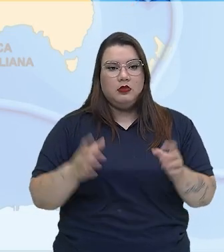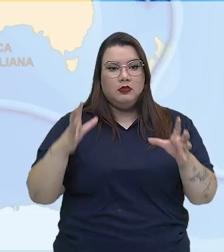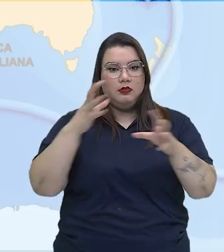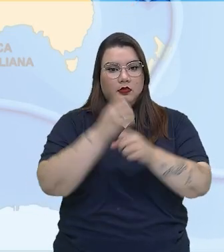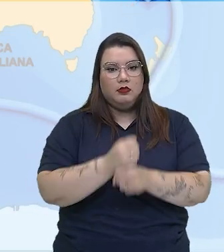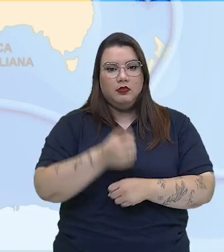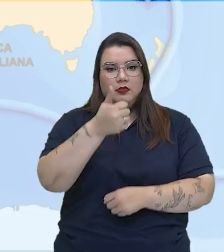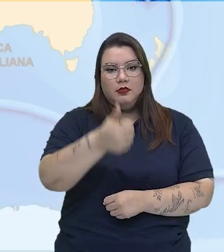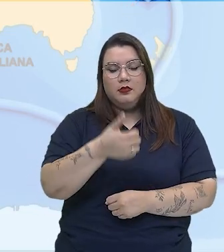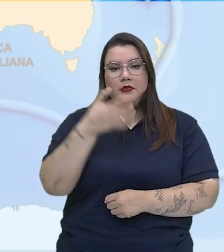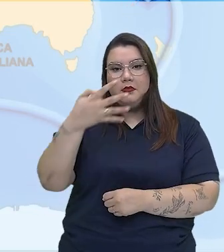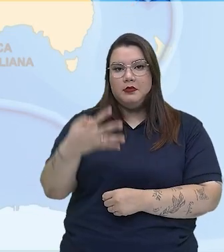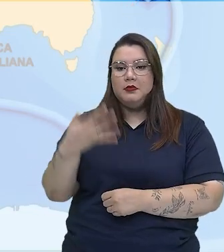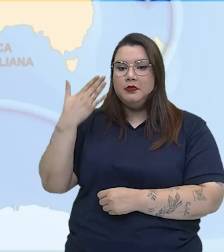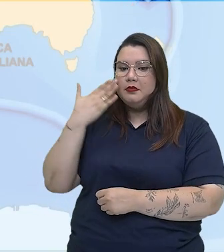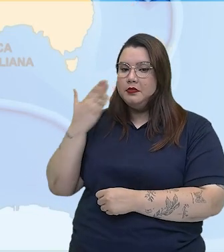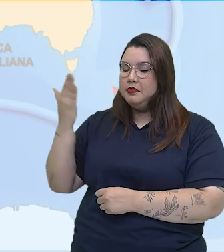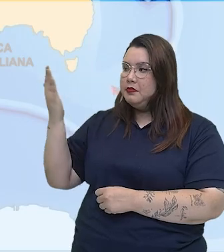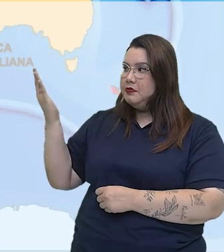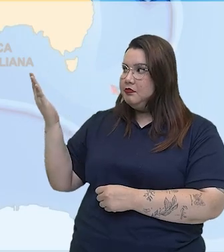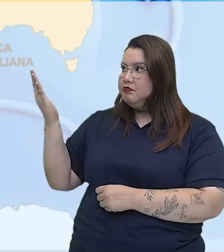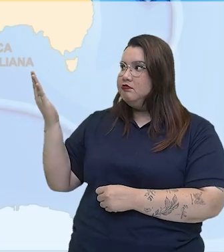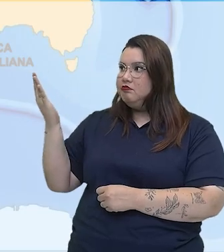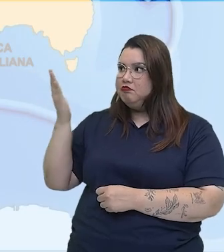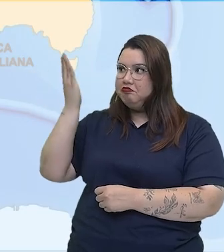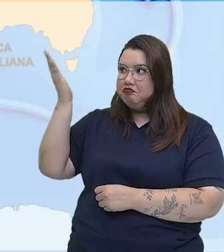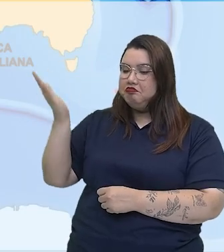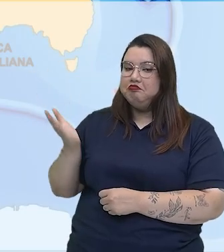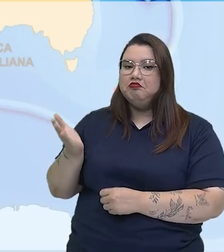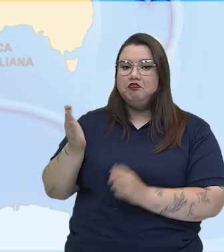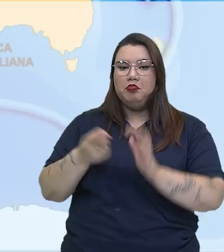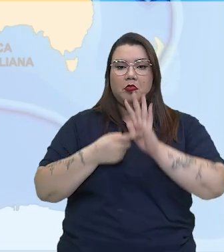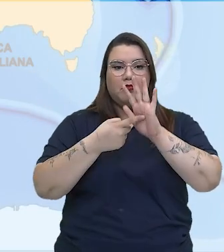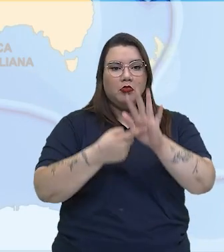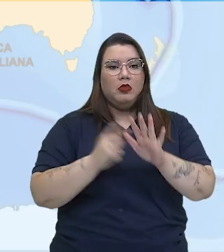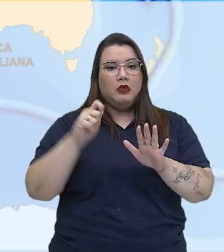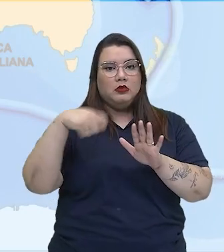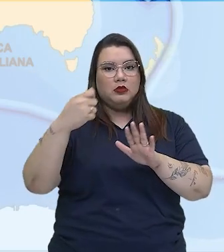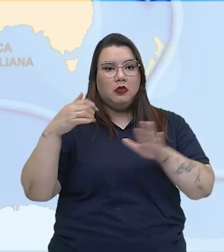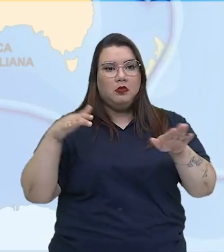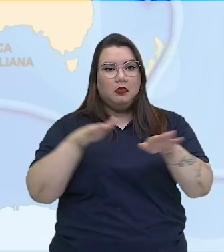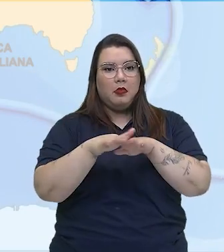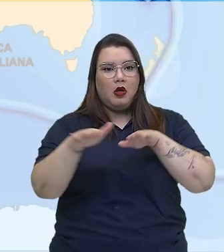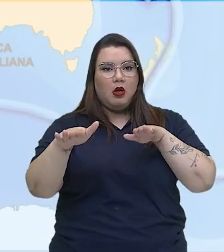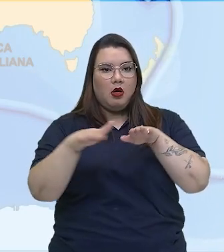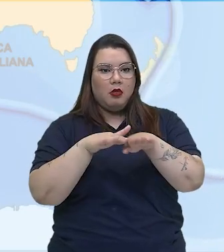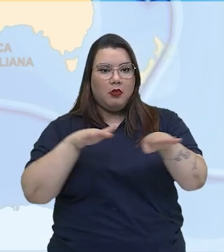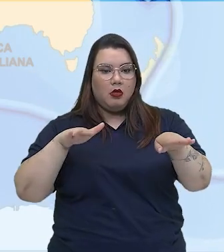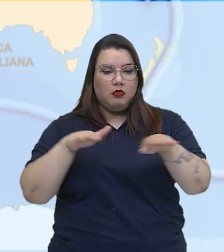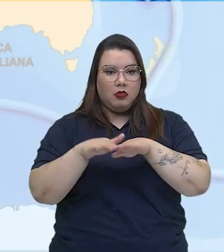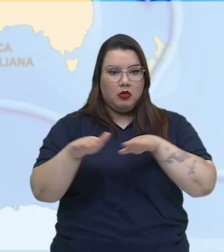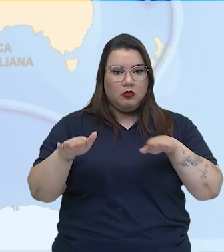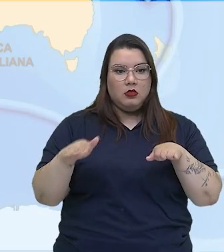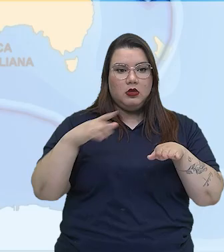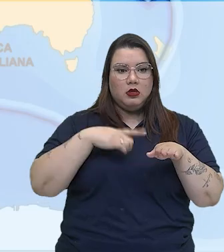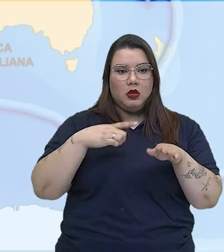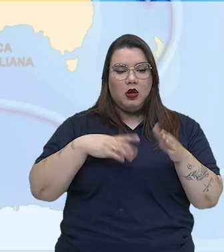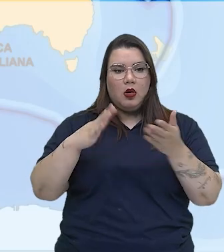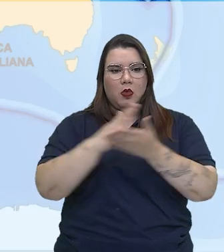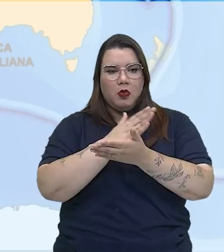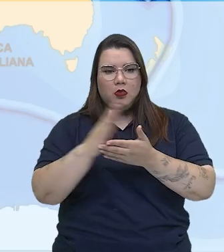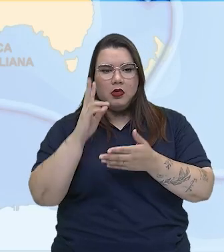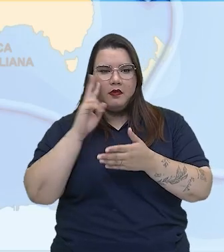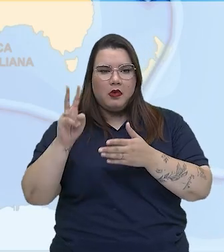14 grandes placas tectônicas. Essas placas tectônicas, observem aí que nós temos algumas